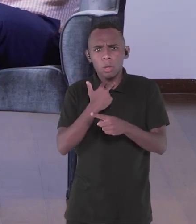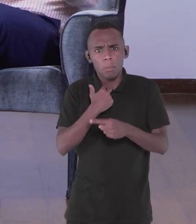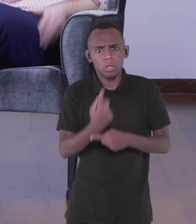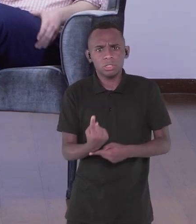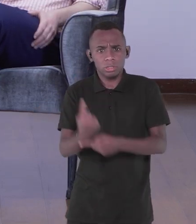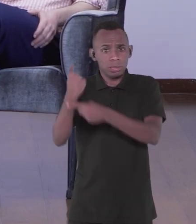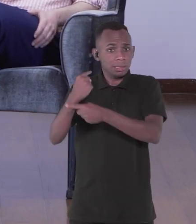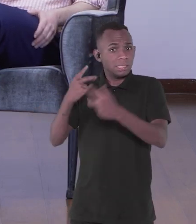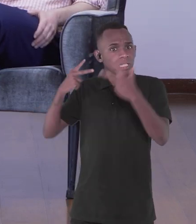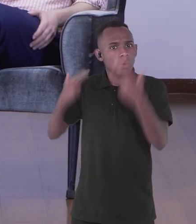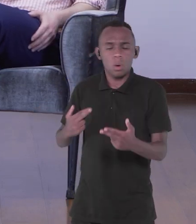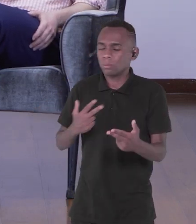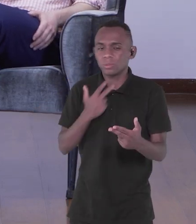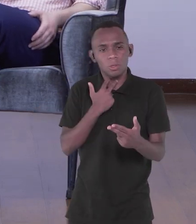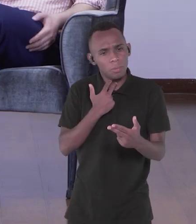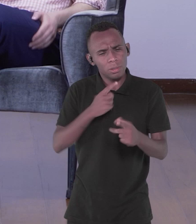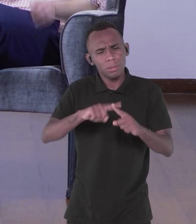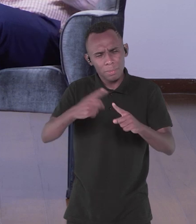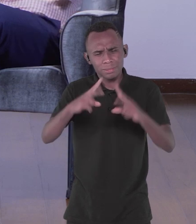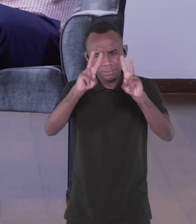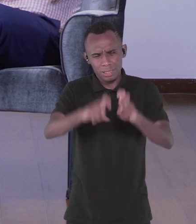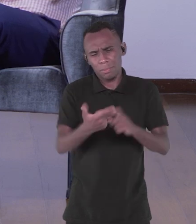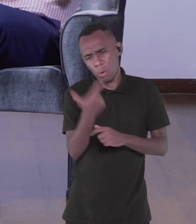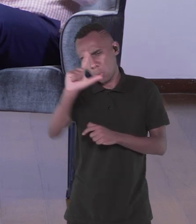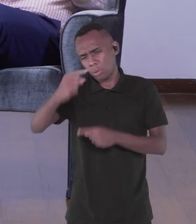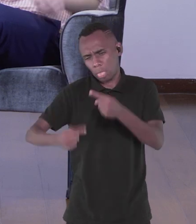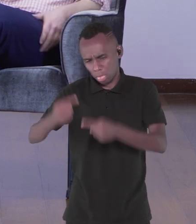mas esse é um outro debate.